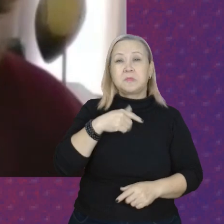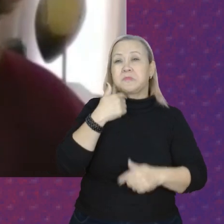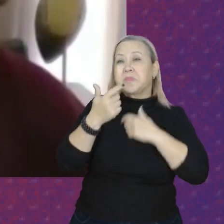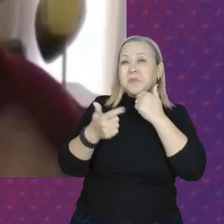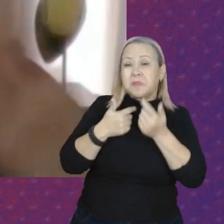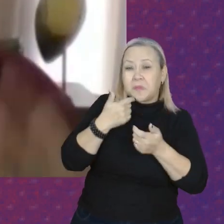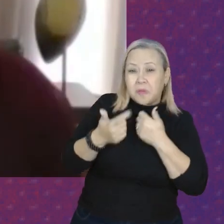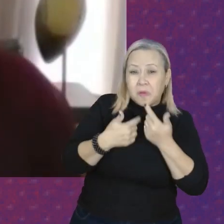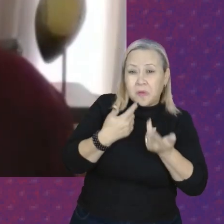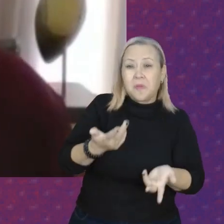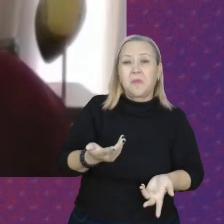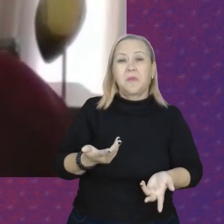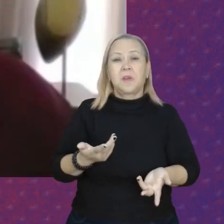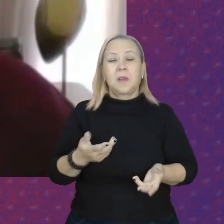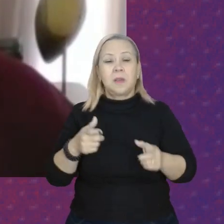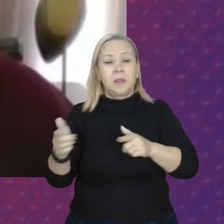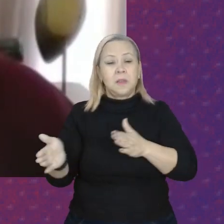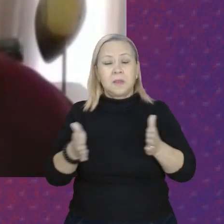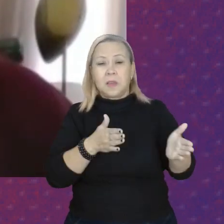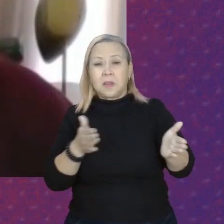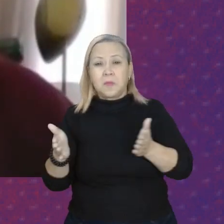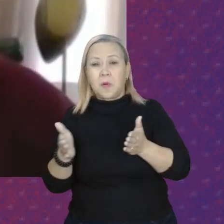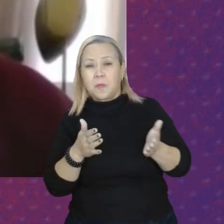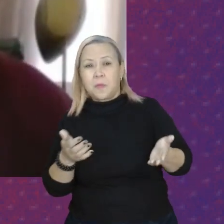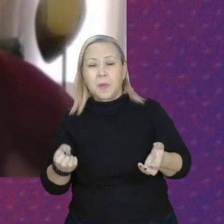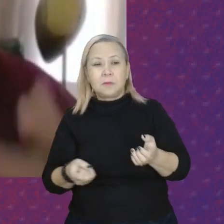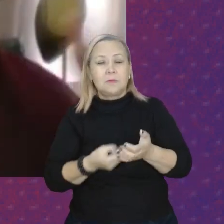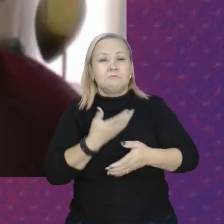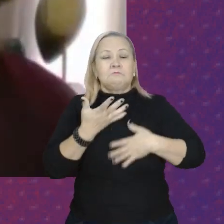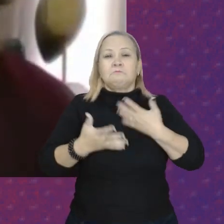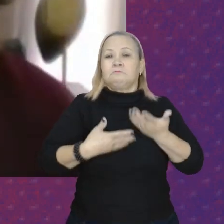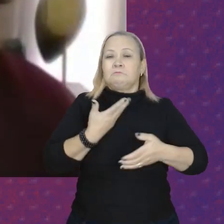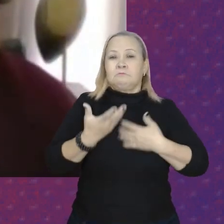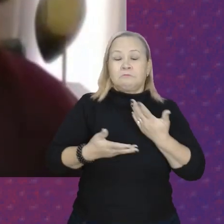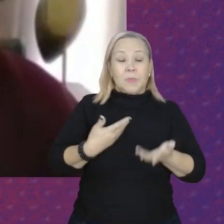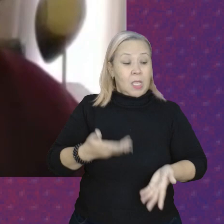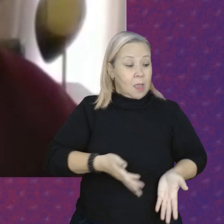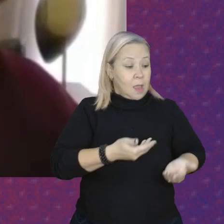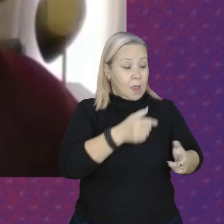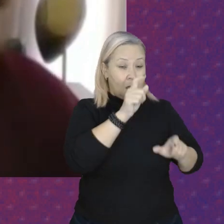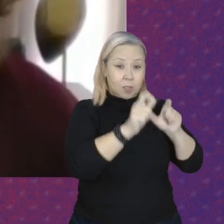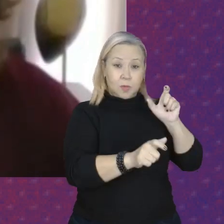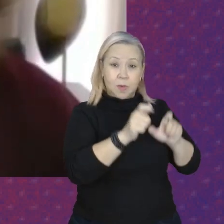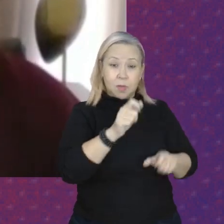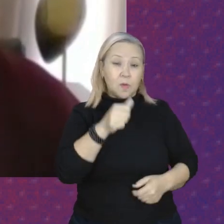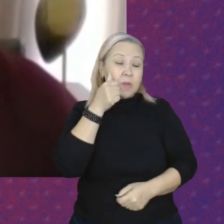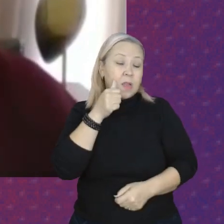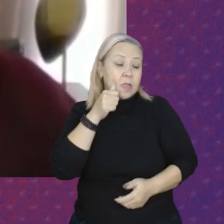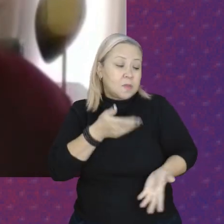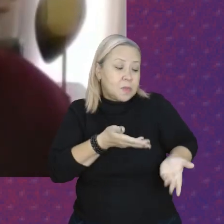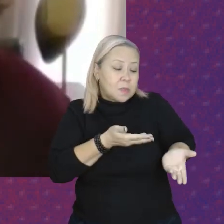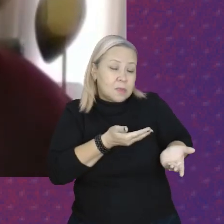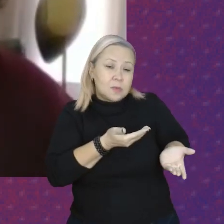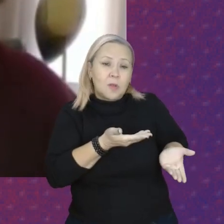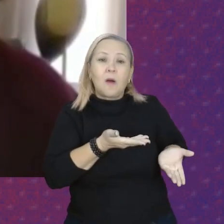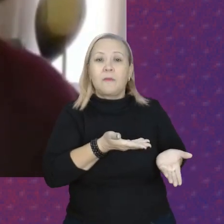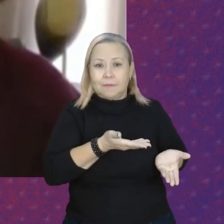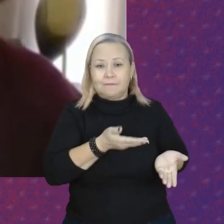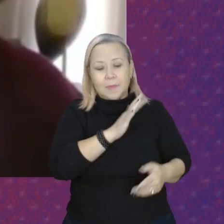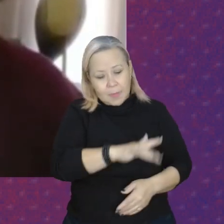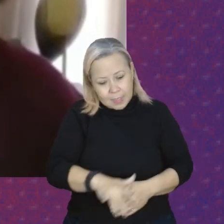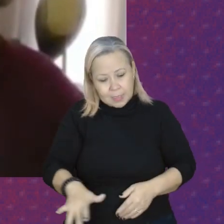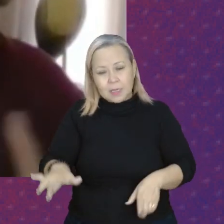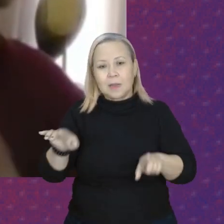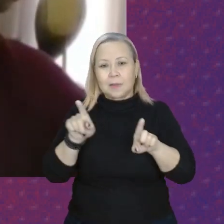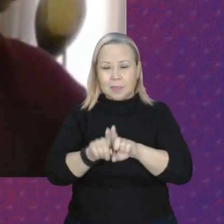dúvidas, com todo aquele momento de ebulição, a juventude, as meninas jovens e as